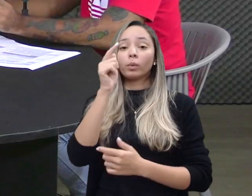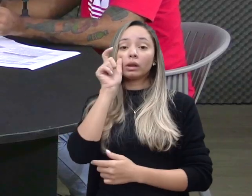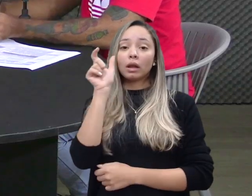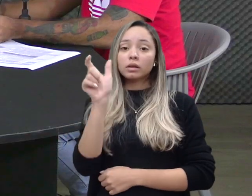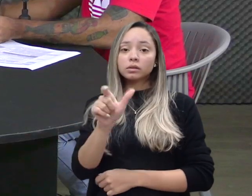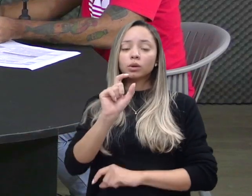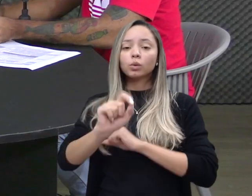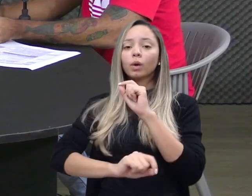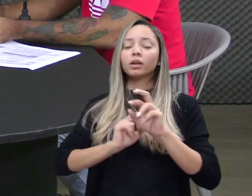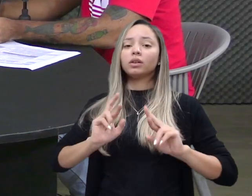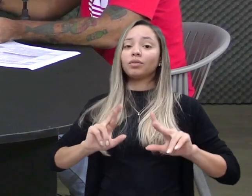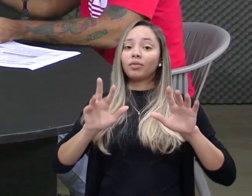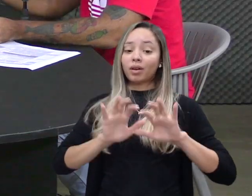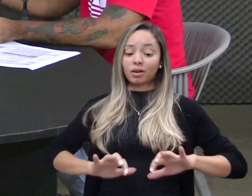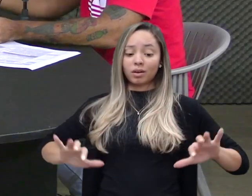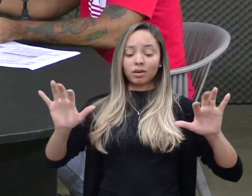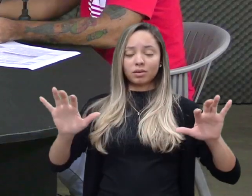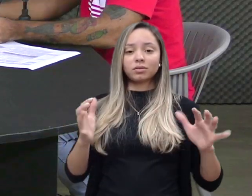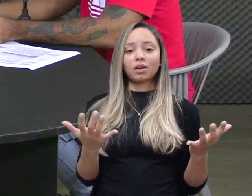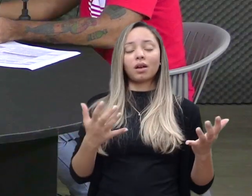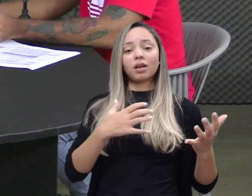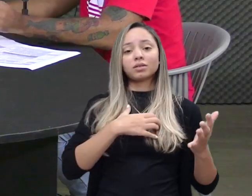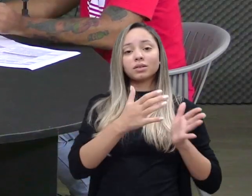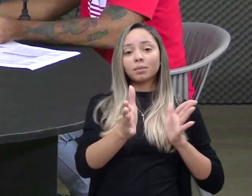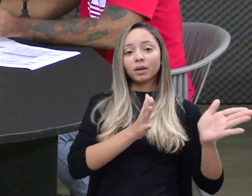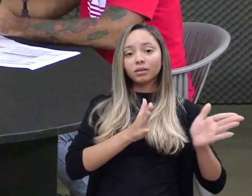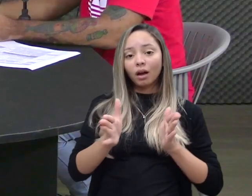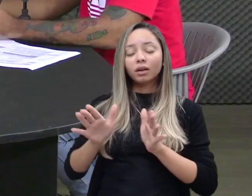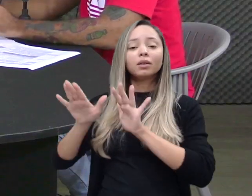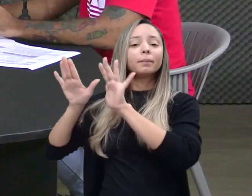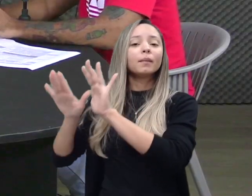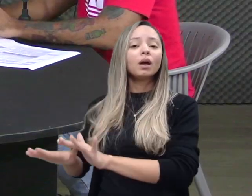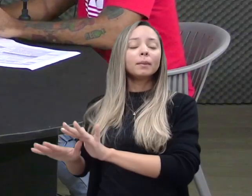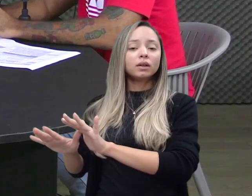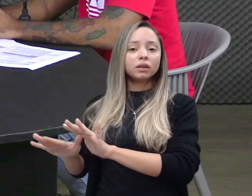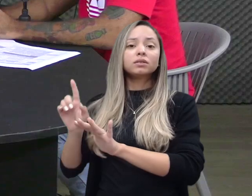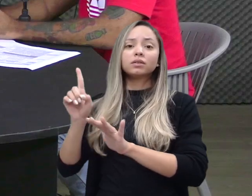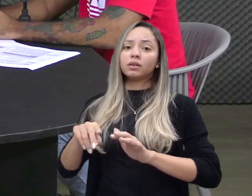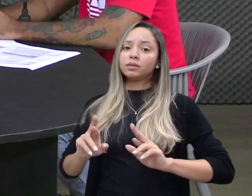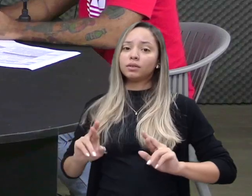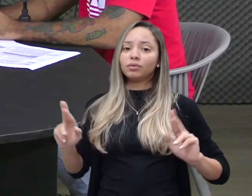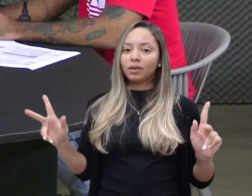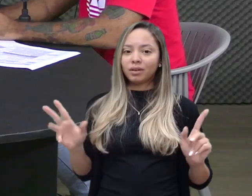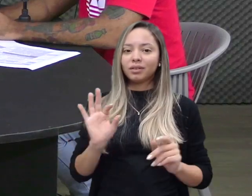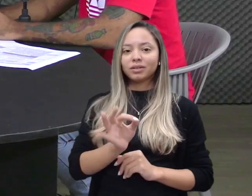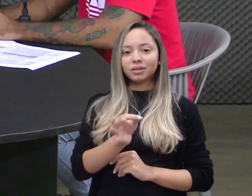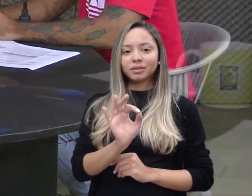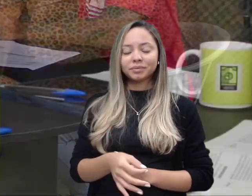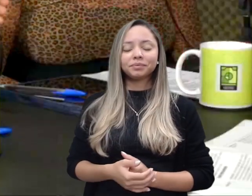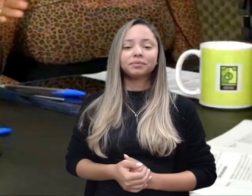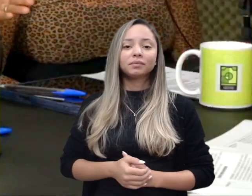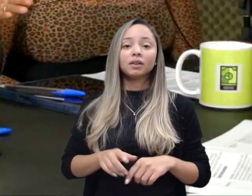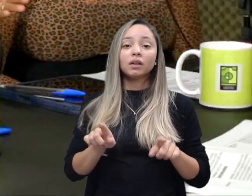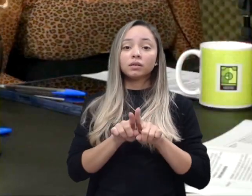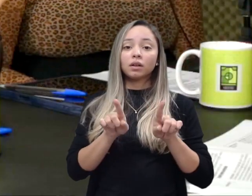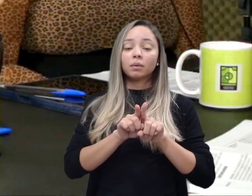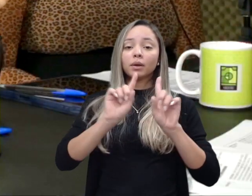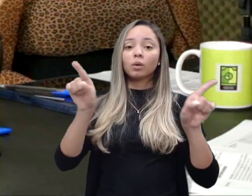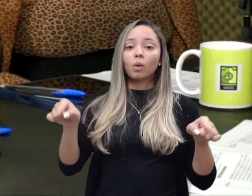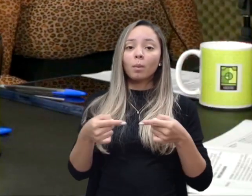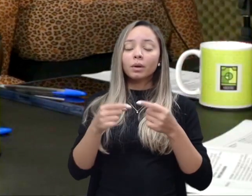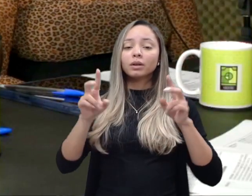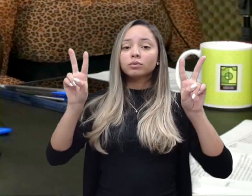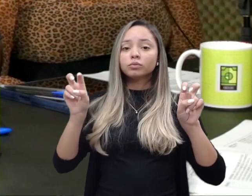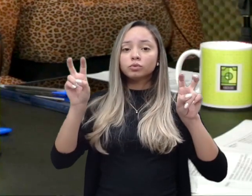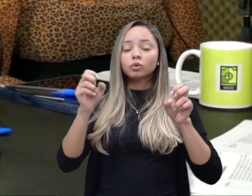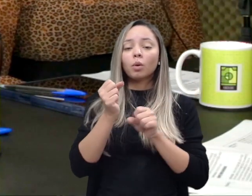a diferença de acessibilidade e de permanência. Acesso e permanência são duas coisas diferentes. E tem muito a ver com essa questão dos anos iniciais e